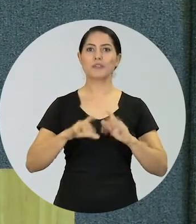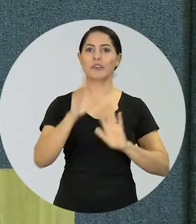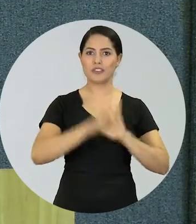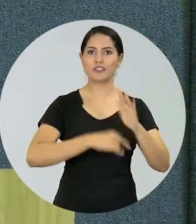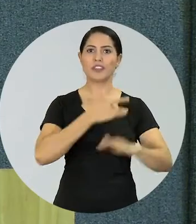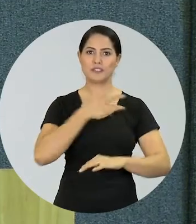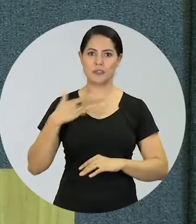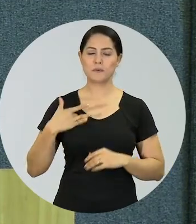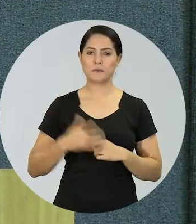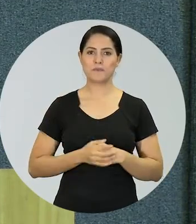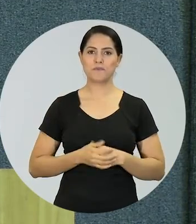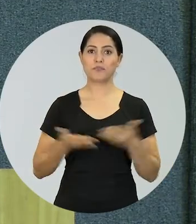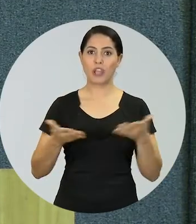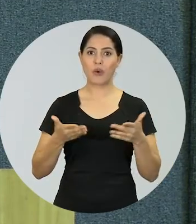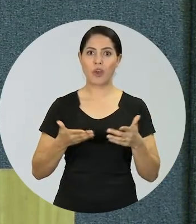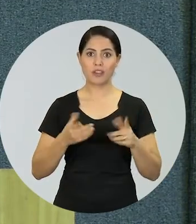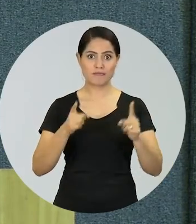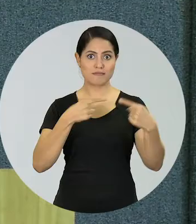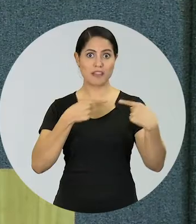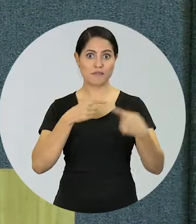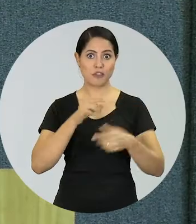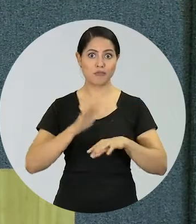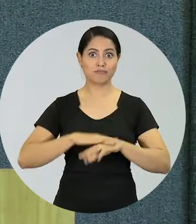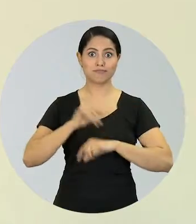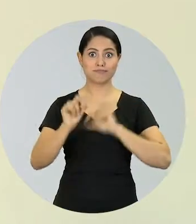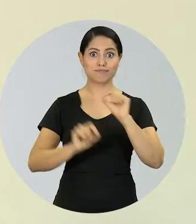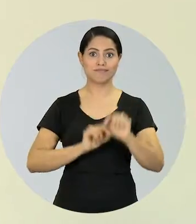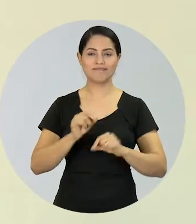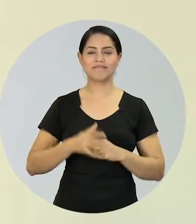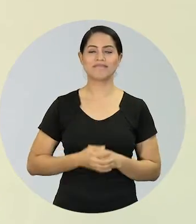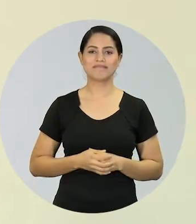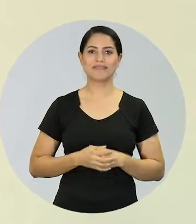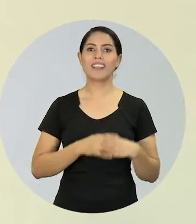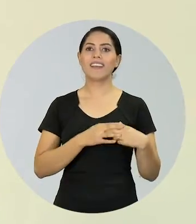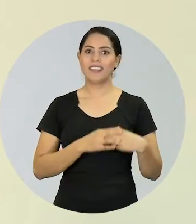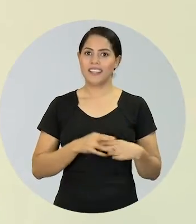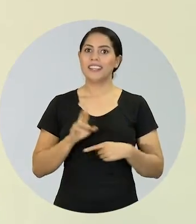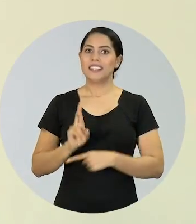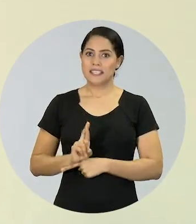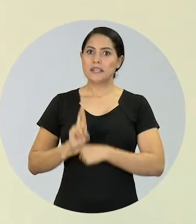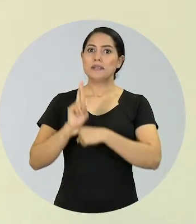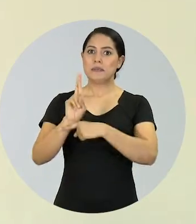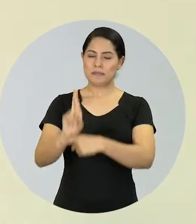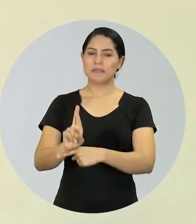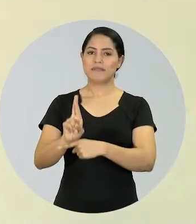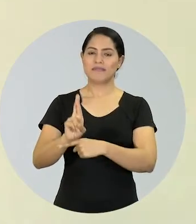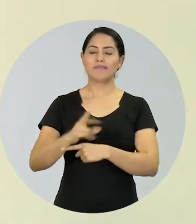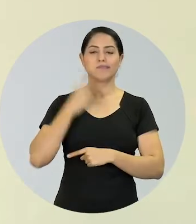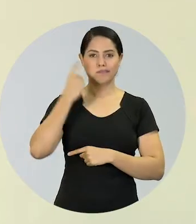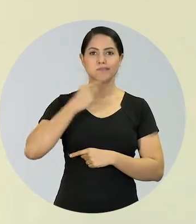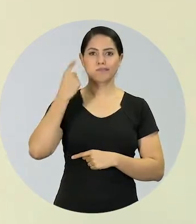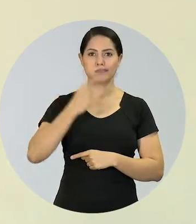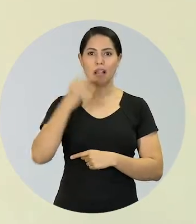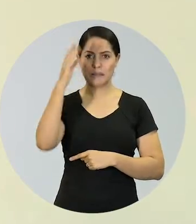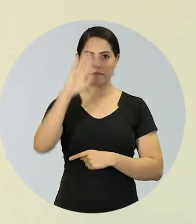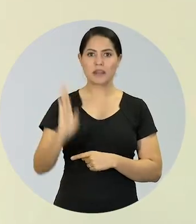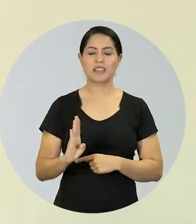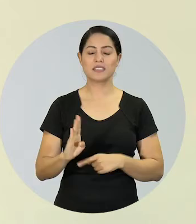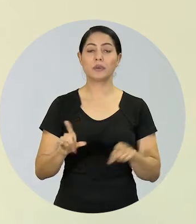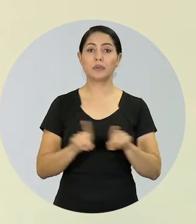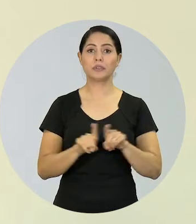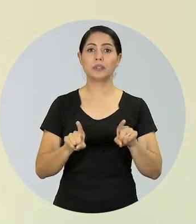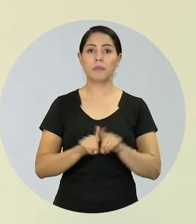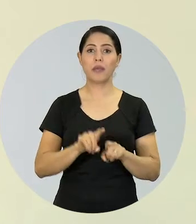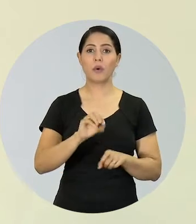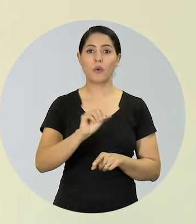e da saúde. Agora, um novo desafio. Representar a advocacia brasileira, a advocacia militante, representar